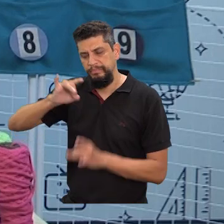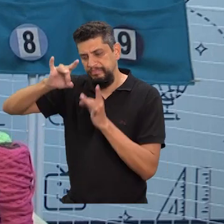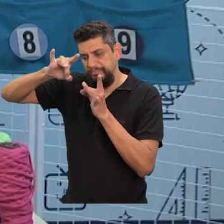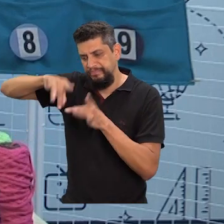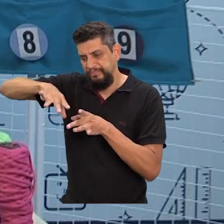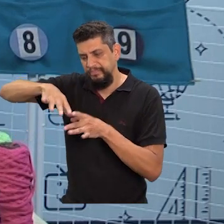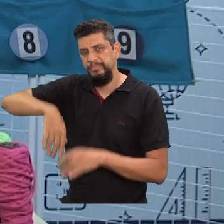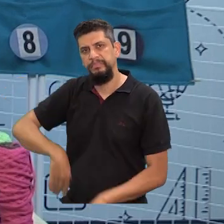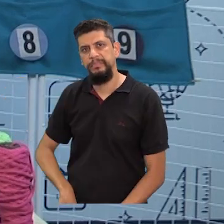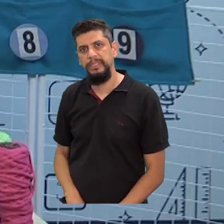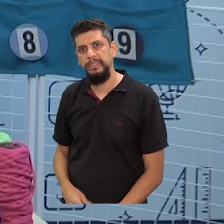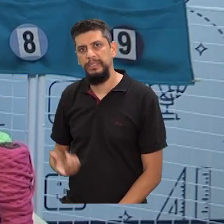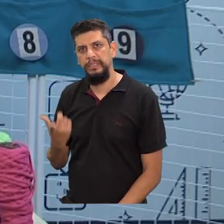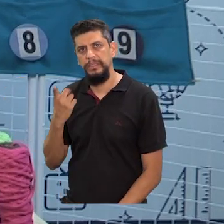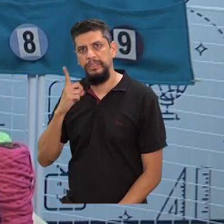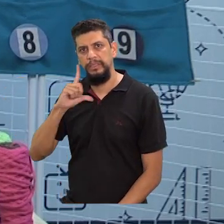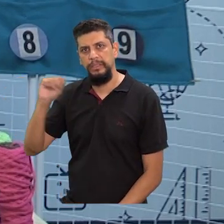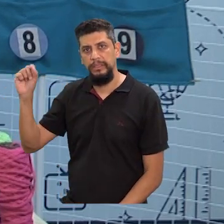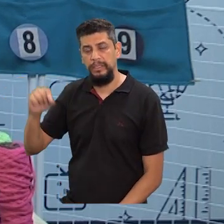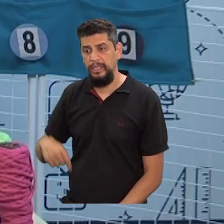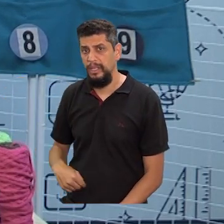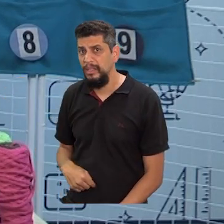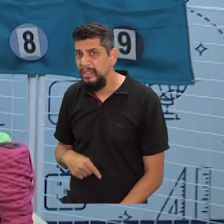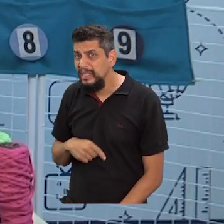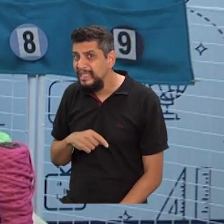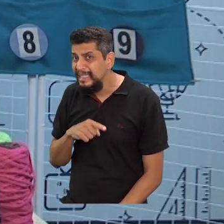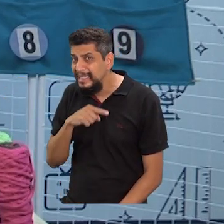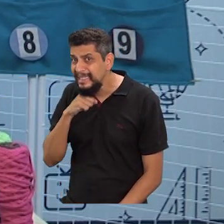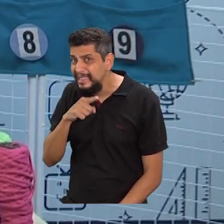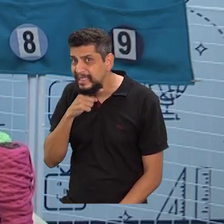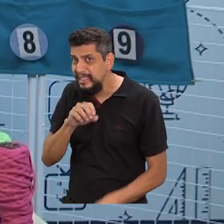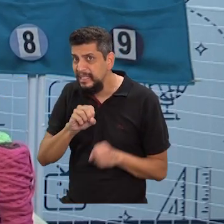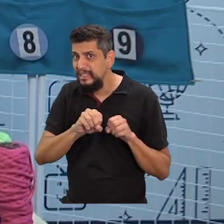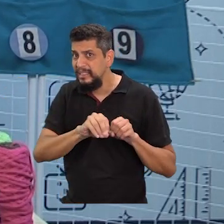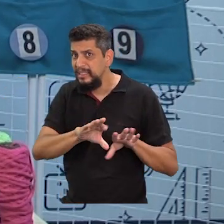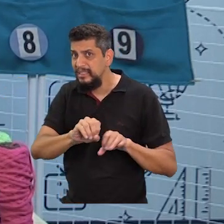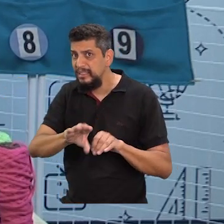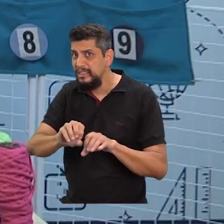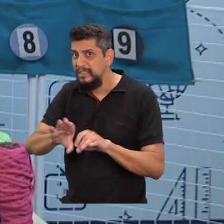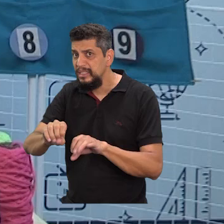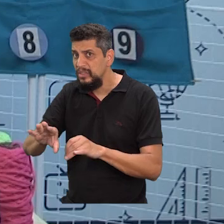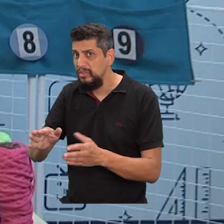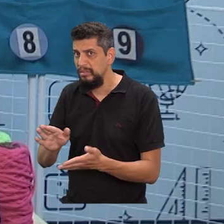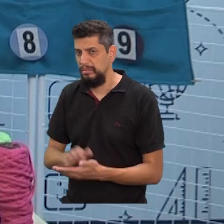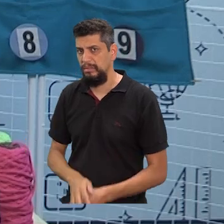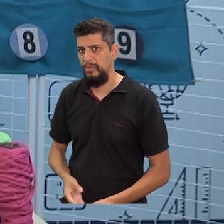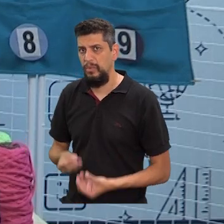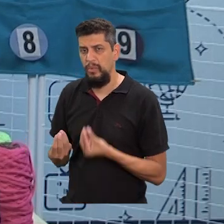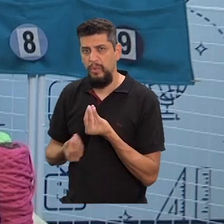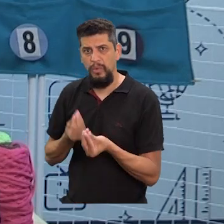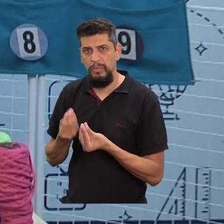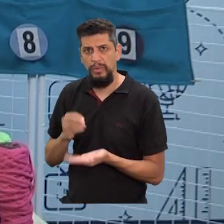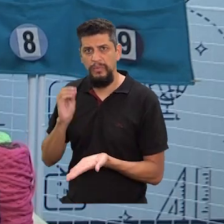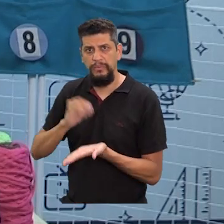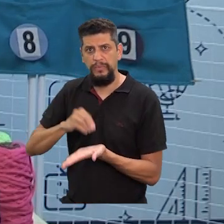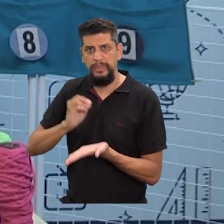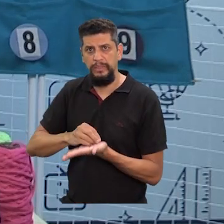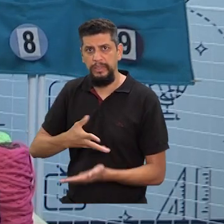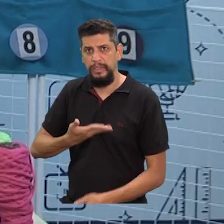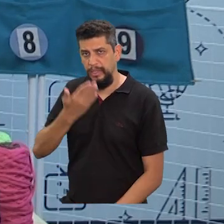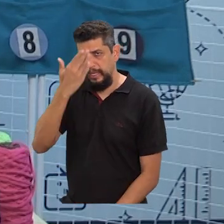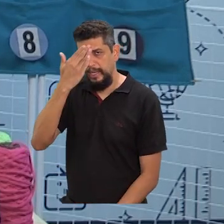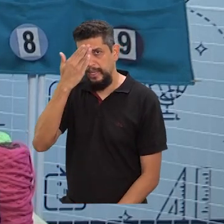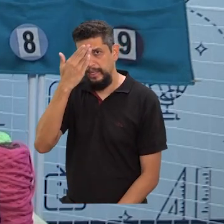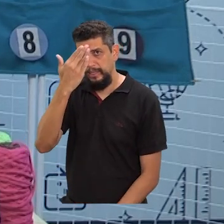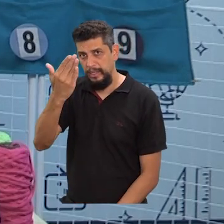embora, abandonado. E, além disso, dizia que ninguém a tinha ensinado a tecer. Quanta ingratidão! Ela não